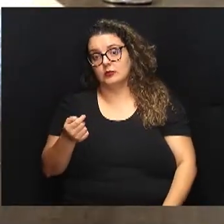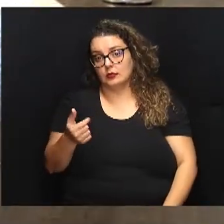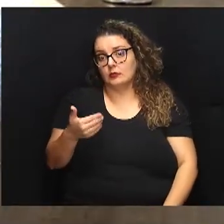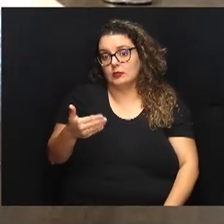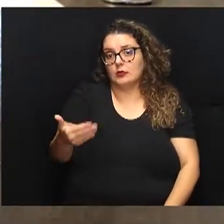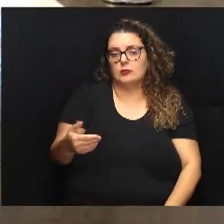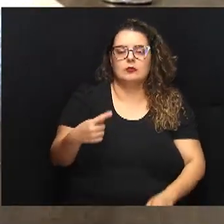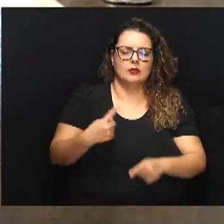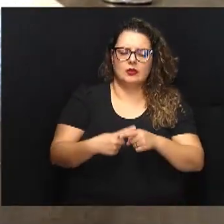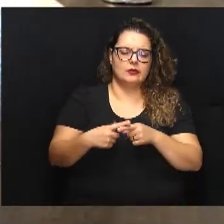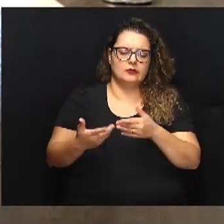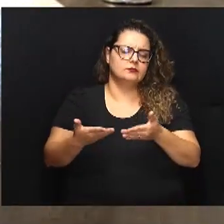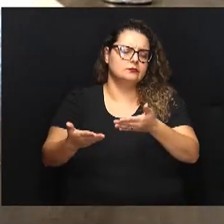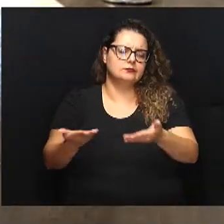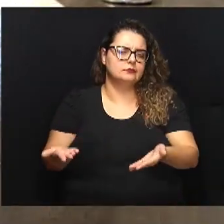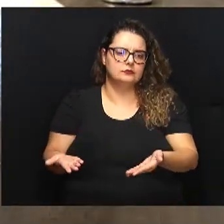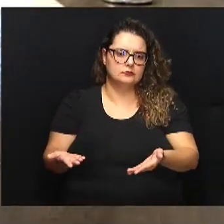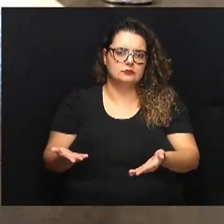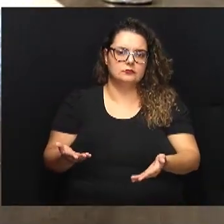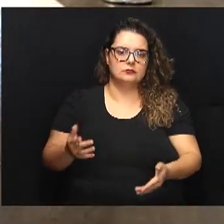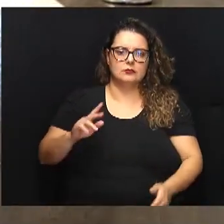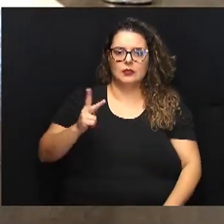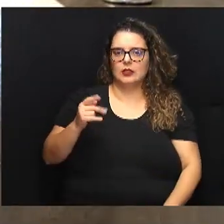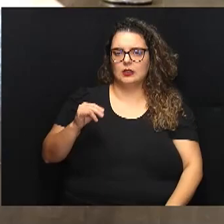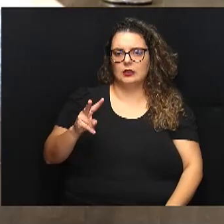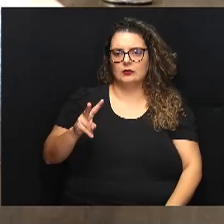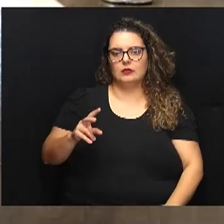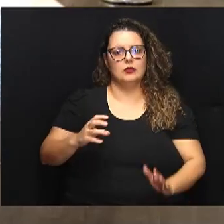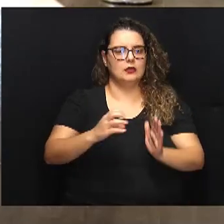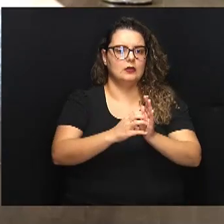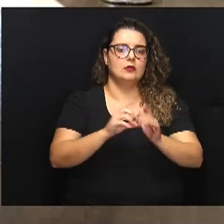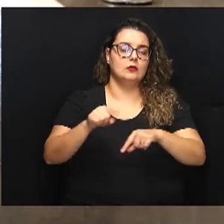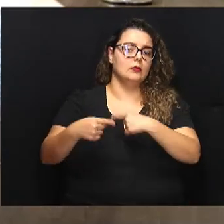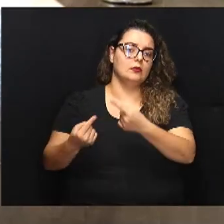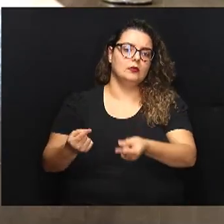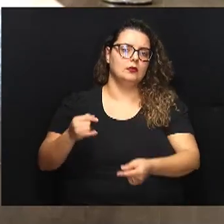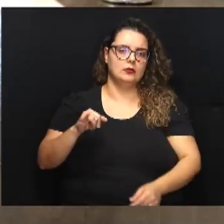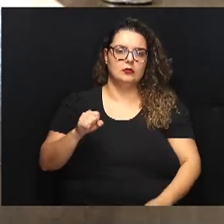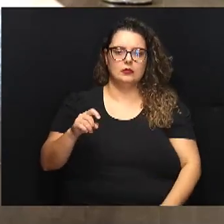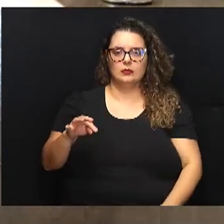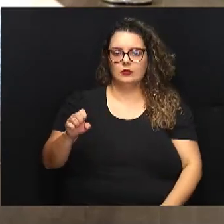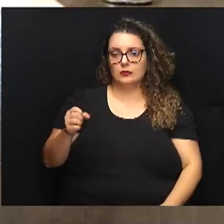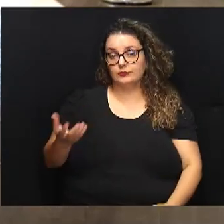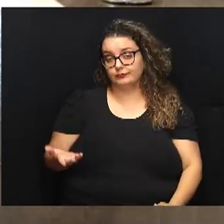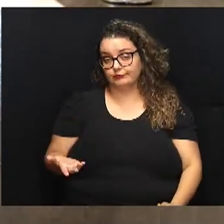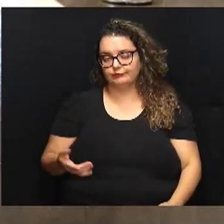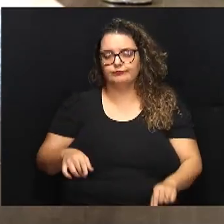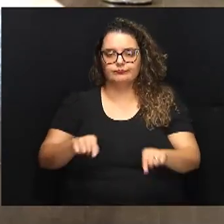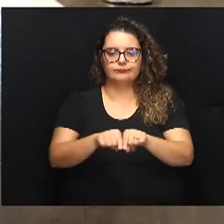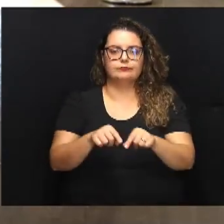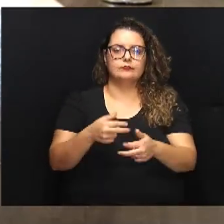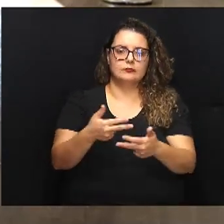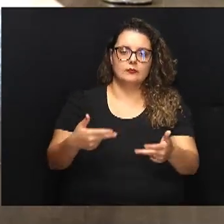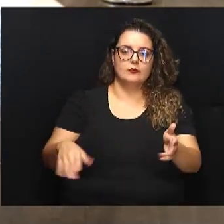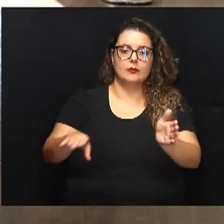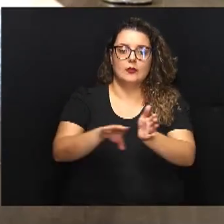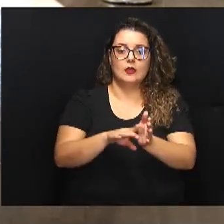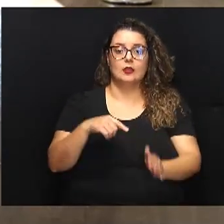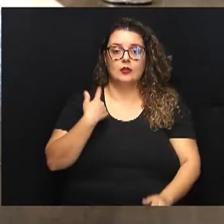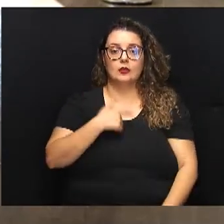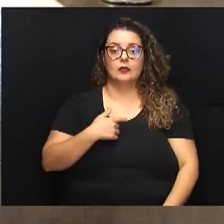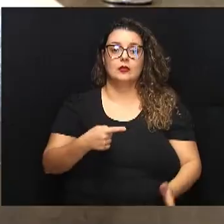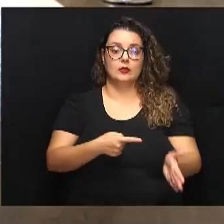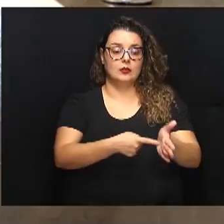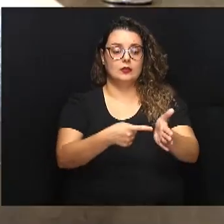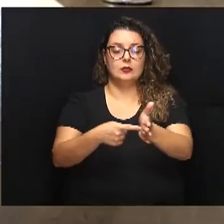eu preciso tratar para HIV, AIDS ou para outras ISTs? E também uma coisa que tem chegado muito até a gente são